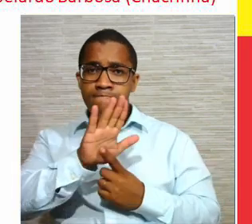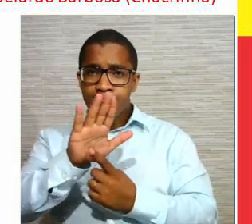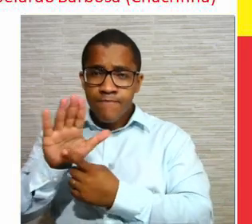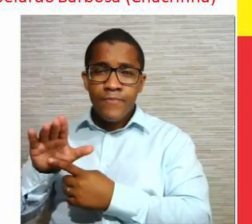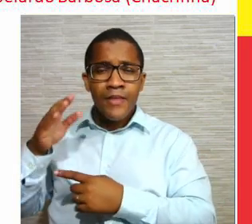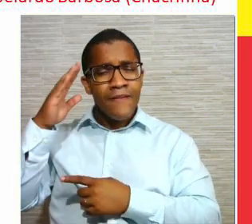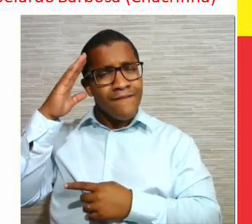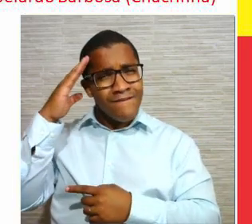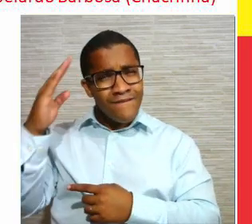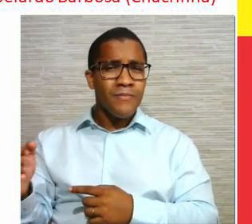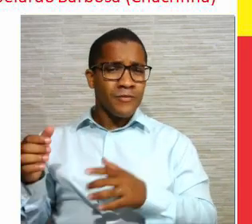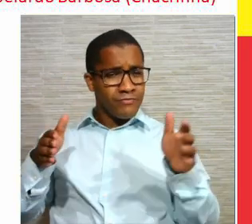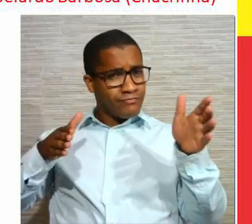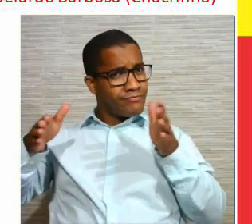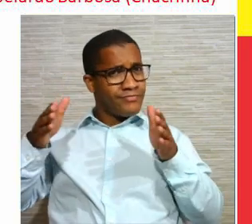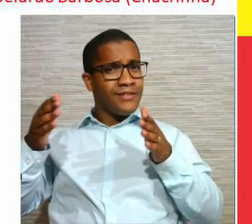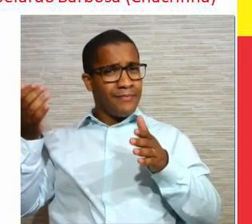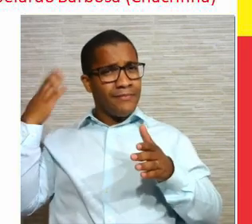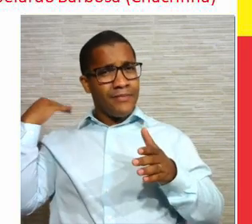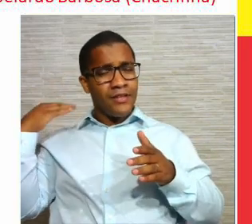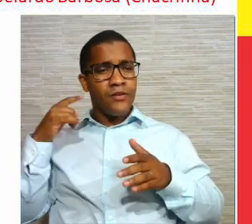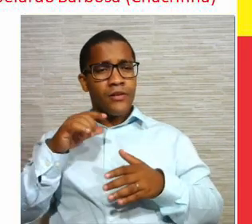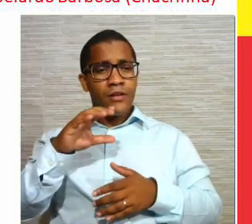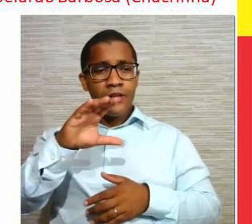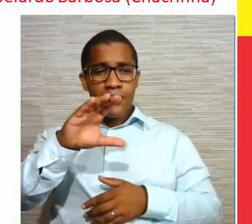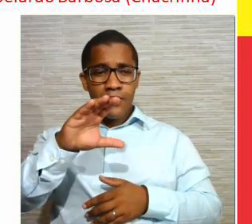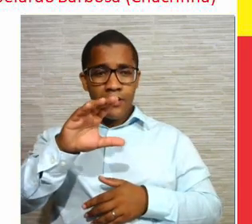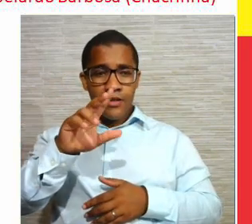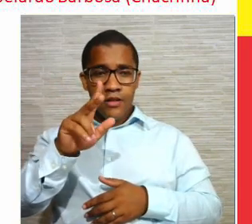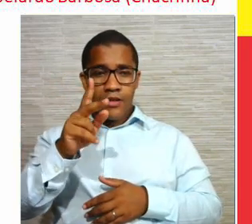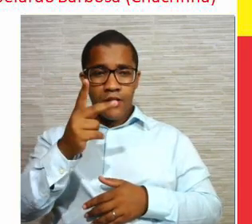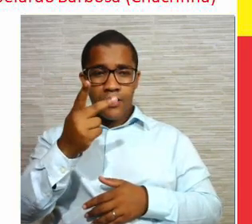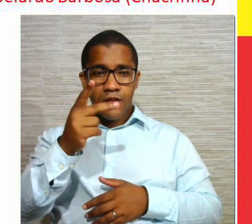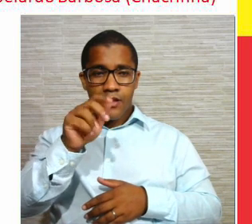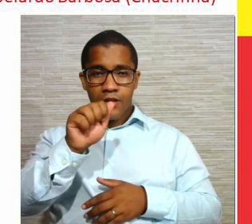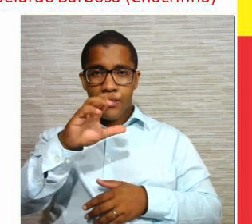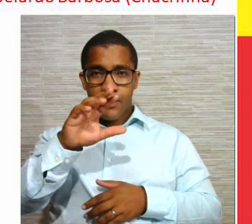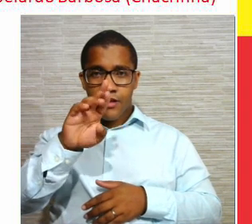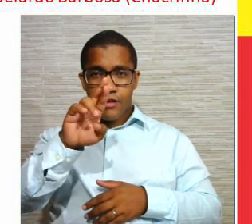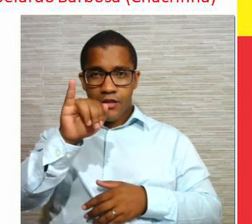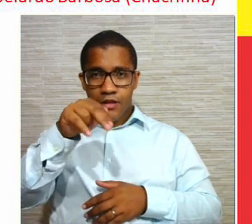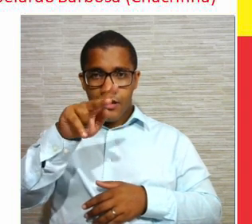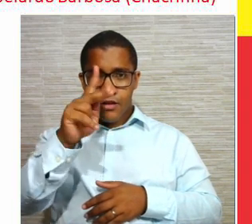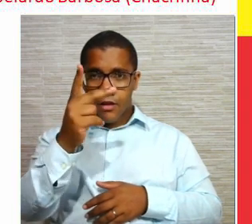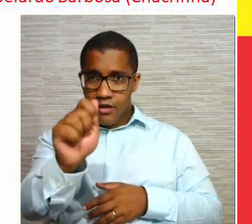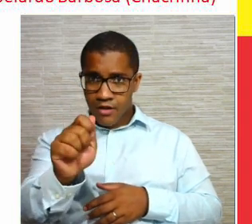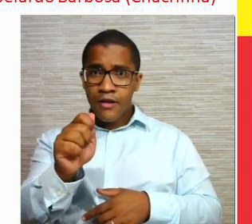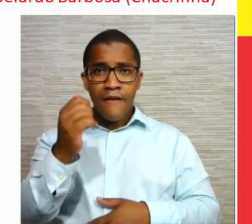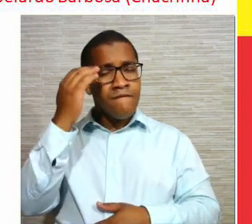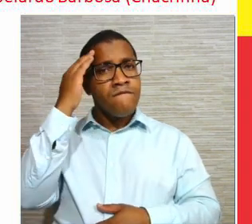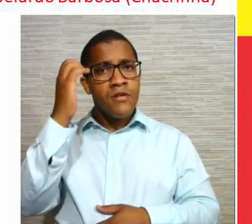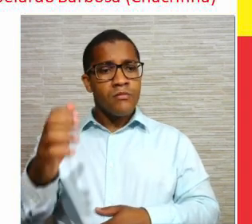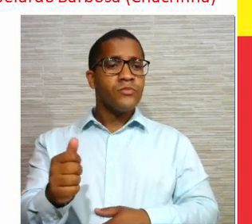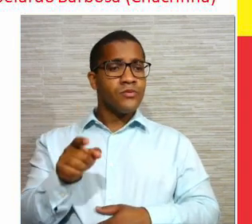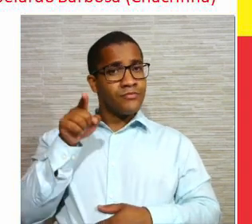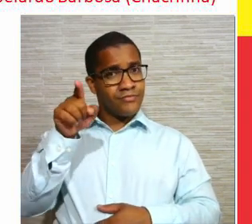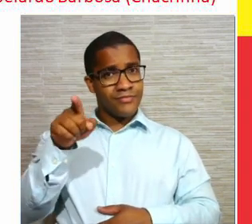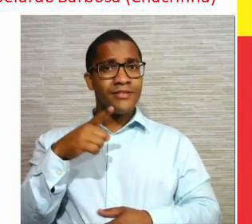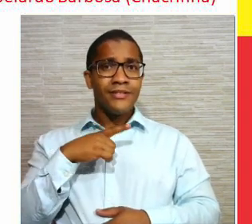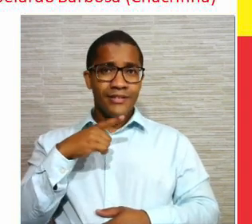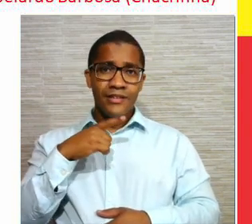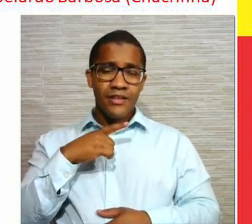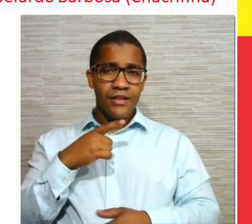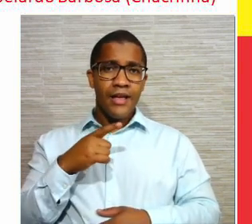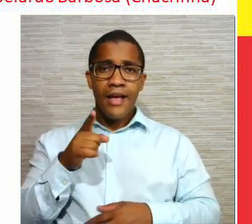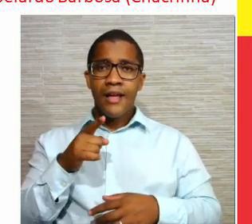que era muito conhecido na época, né, Chacrinha. Então, Chacrinha, ele foi conhecido também por